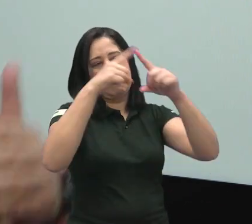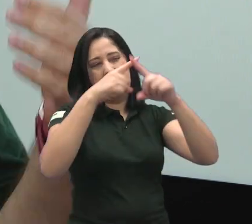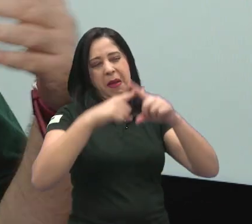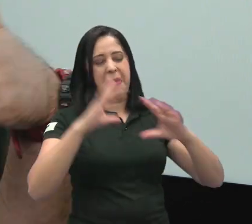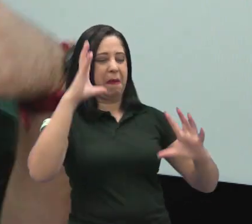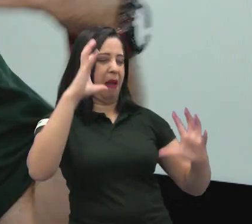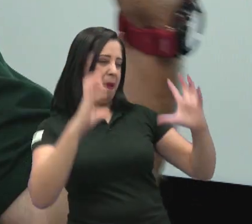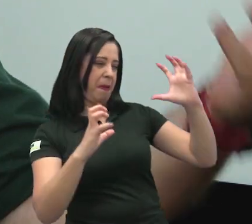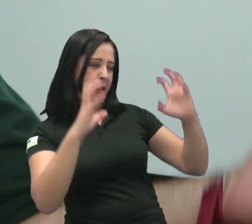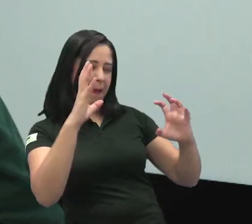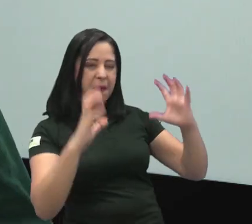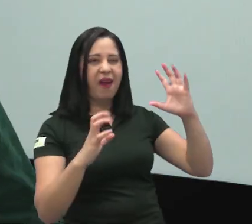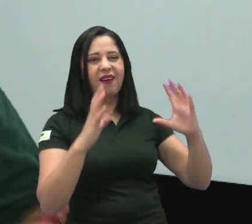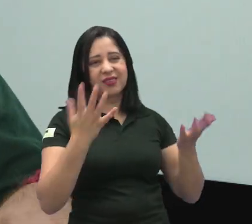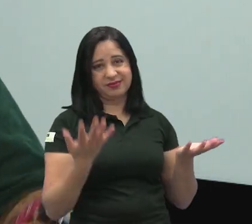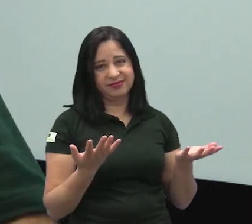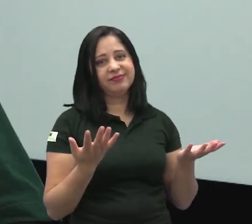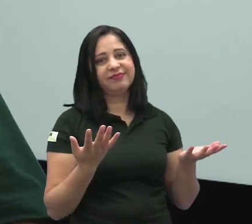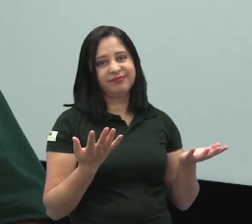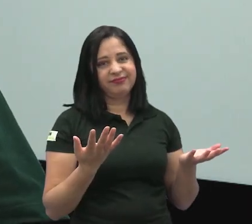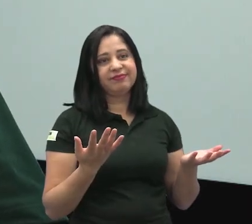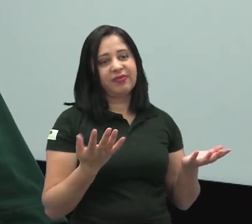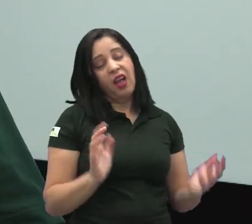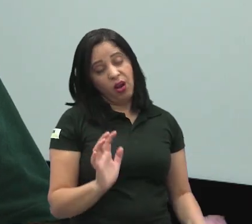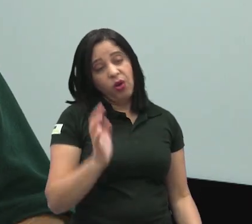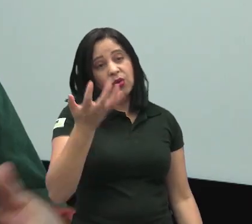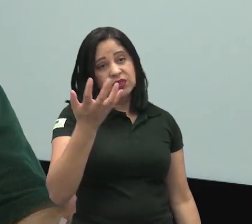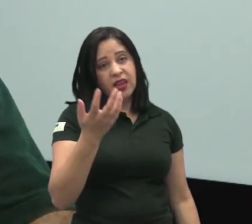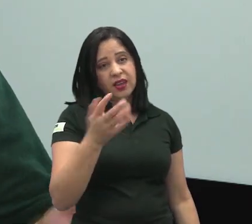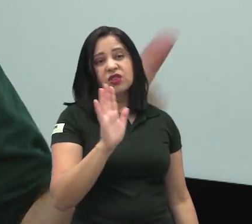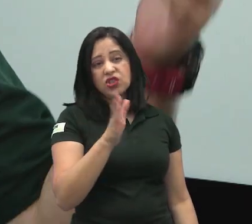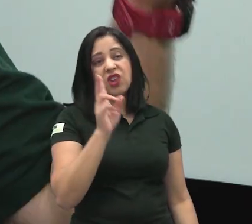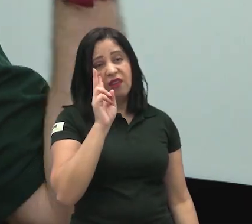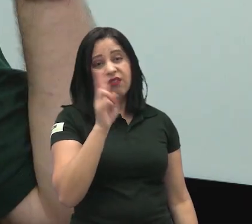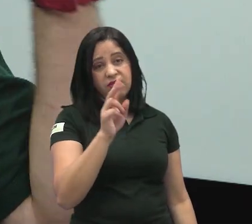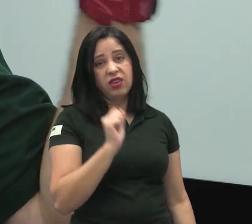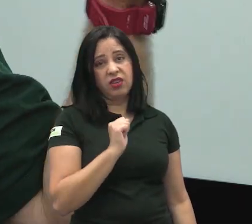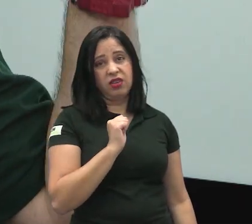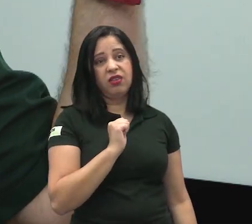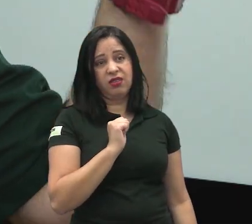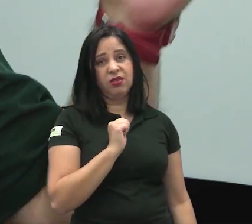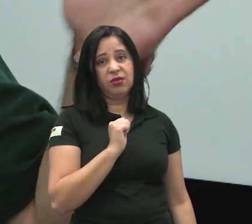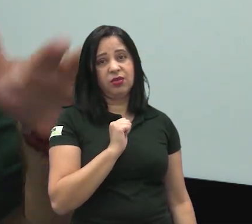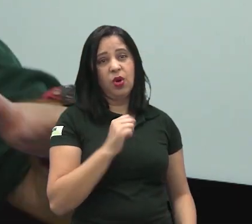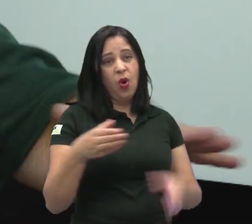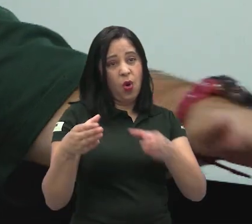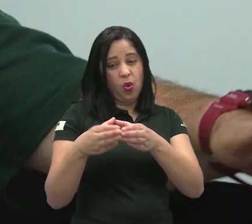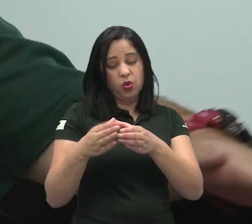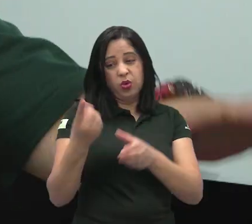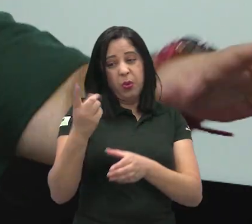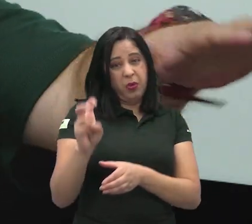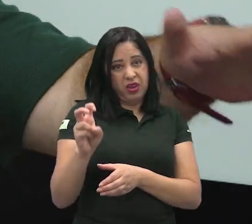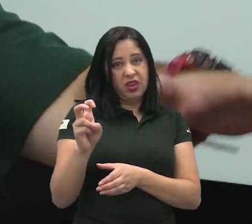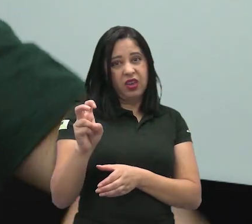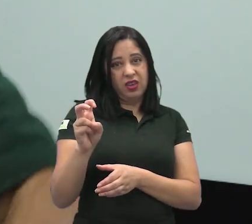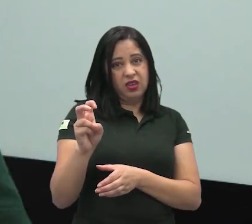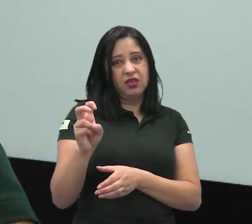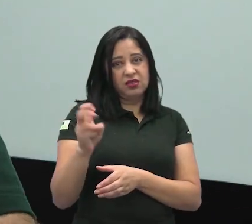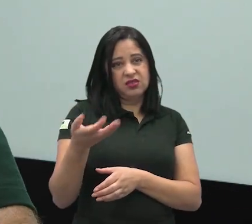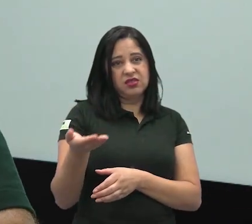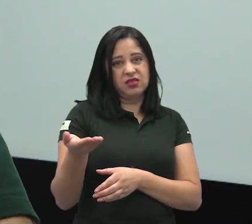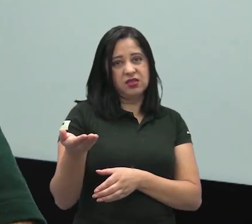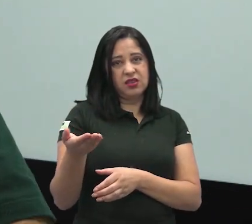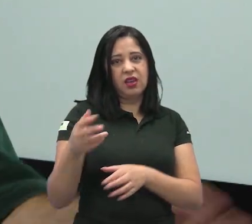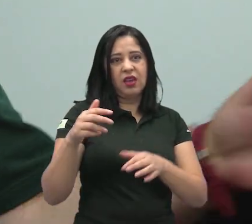a rivalidade acima do normal, né, que acaba acontecendo. A gente viu imagens lamentáveis aí de categoria sub-15, mais ou menos da